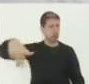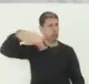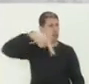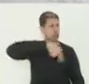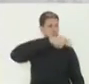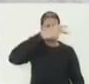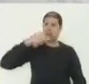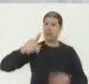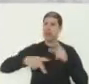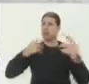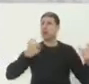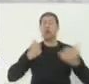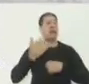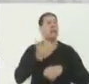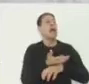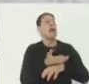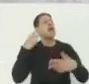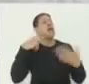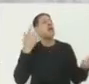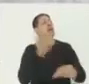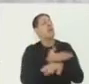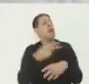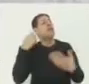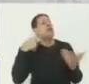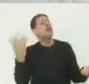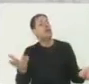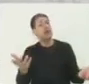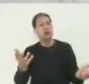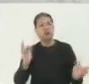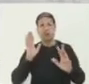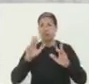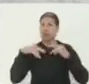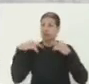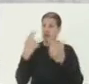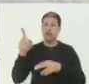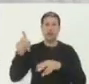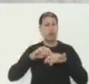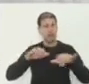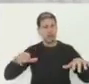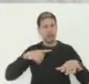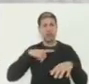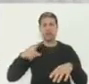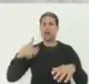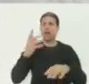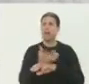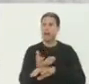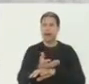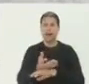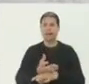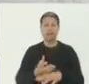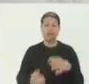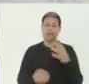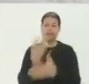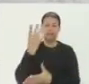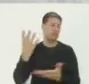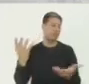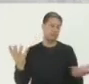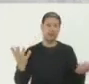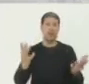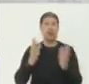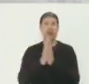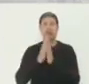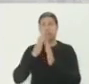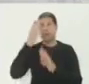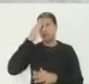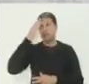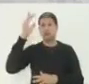população Cadê a Praça Vereador Cadê a Praça Vereador já fiz a reunião lá no gabinete e a praça não acontece mas se Deus quiser agora vai diz que tem